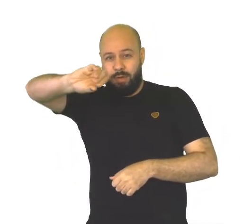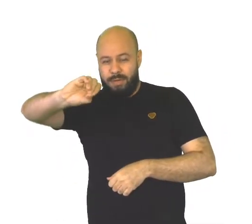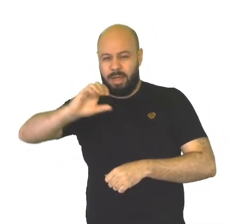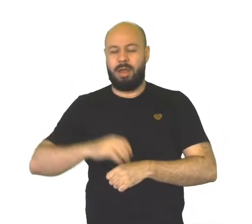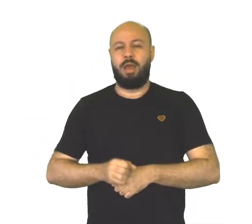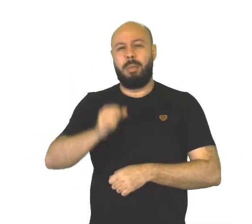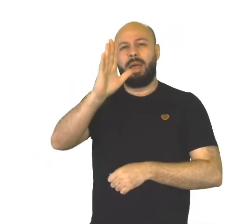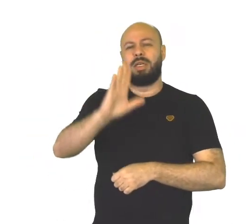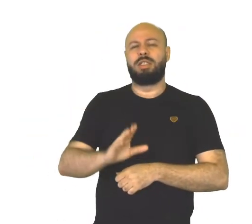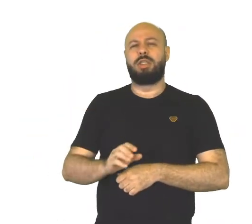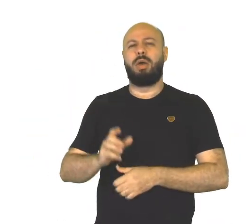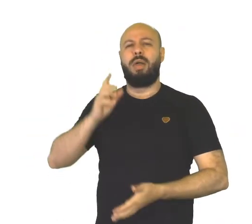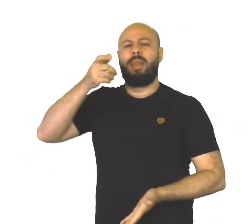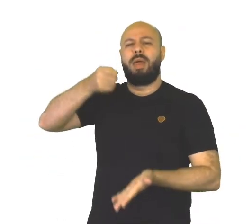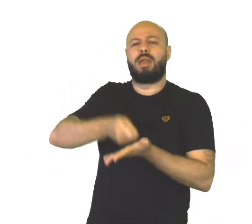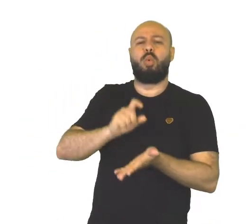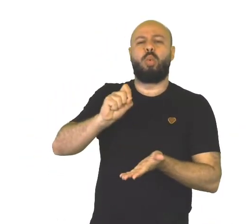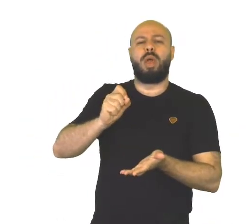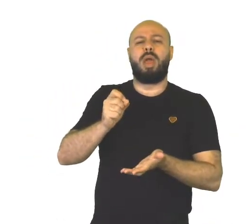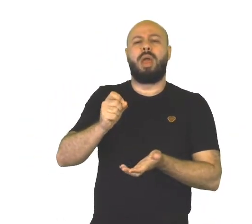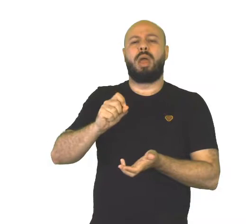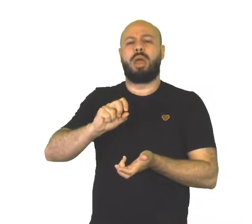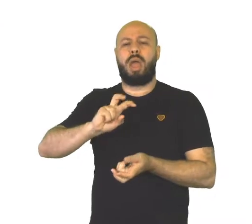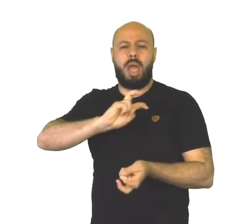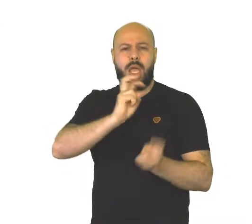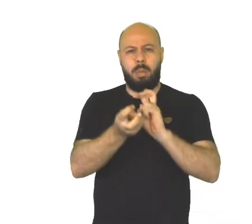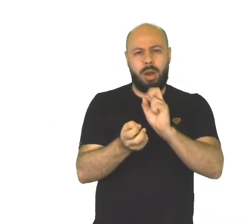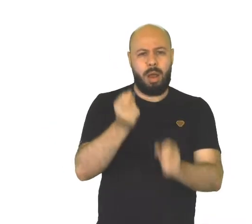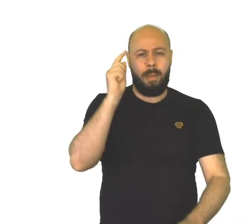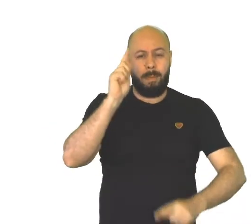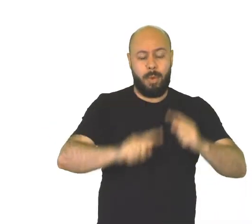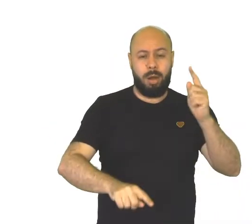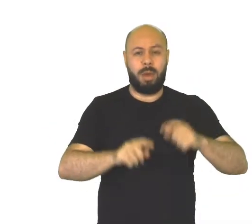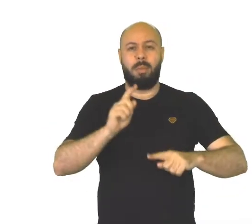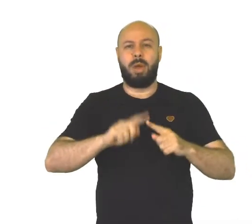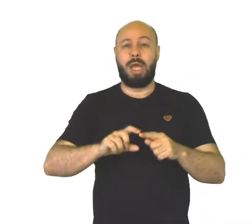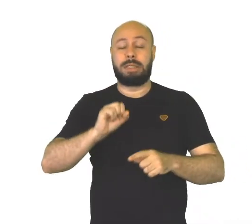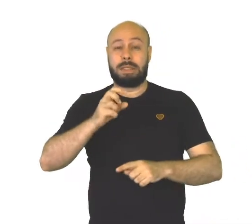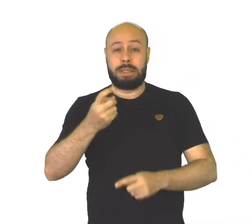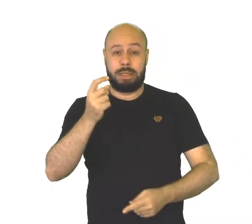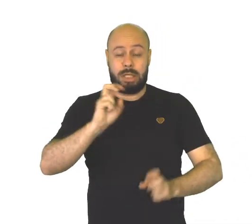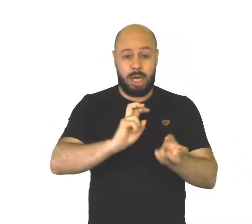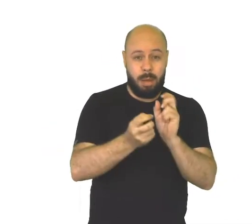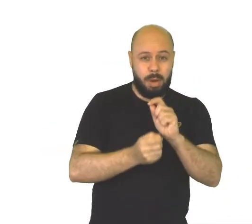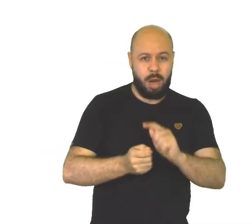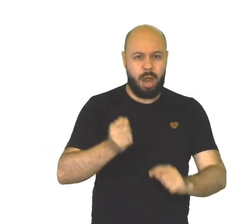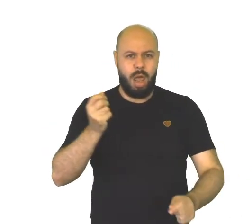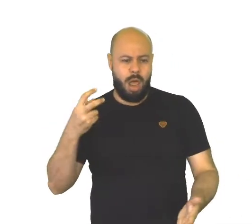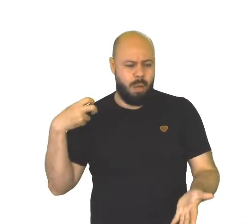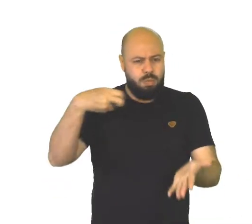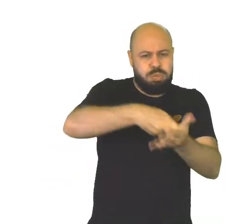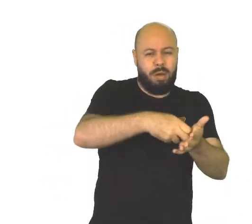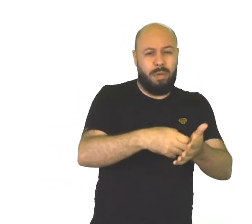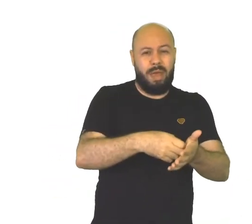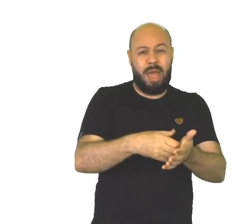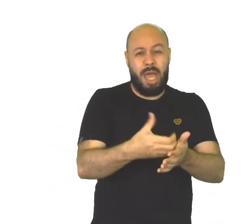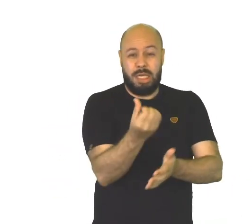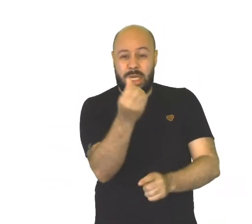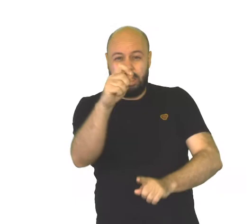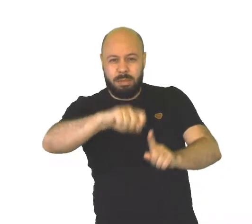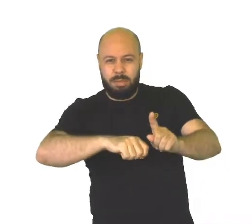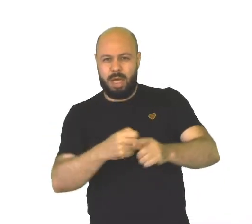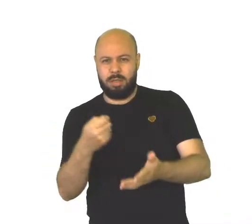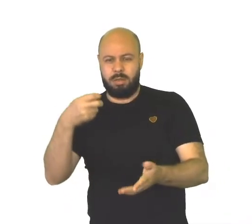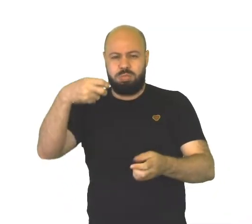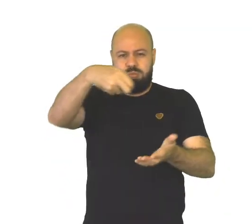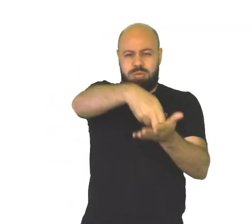Brasil decretou a proibição da prática da capoeira, que era punida com prisão de até 6 meses. Assim, a capoeira foi